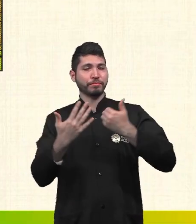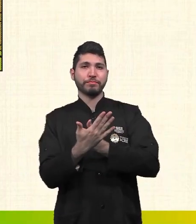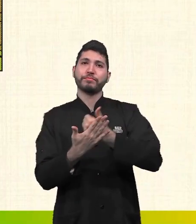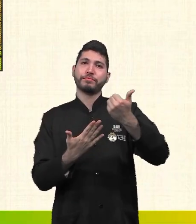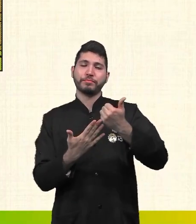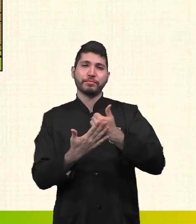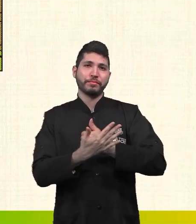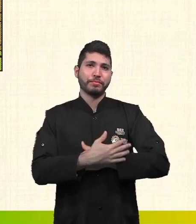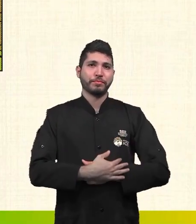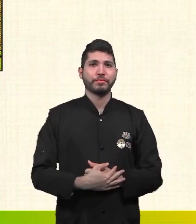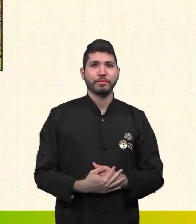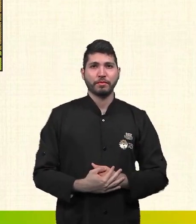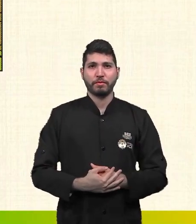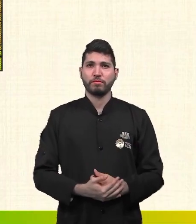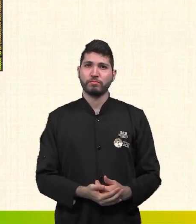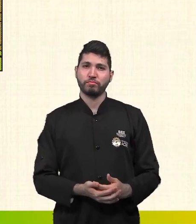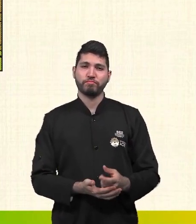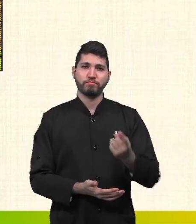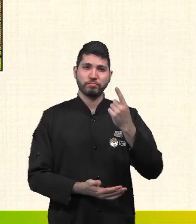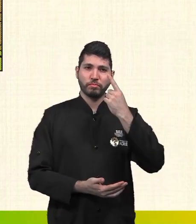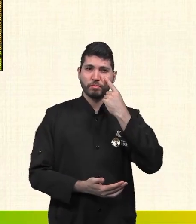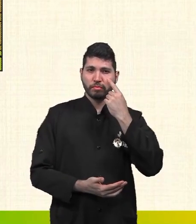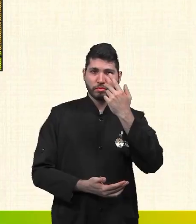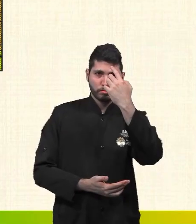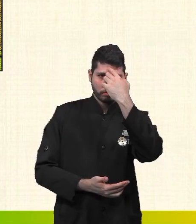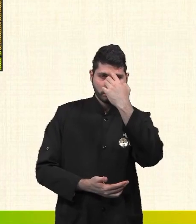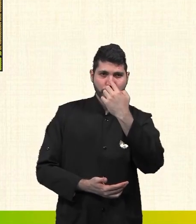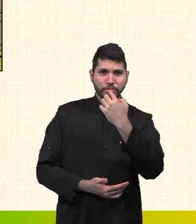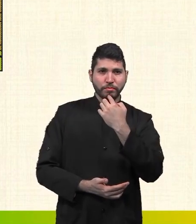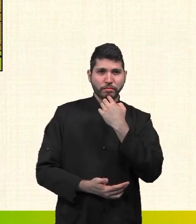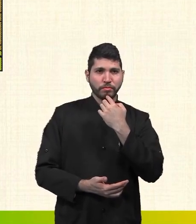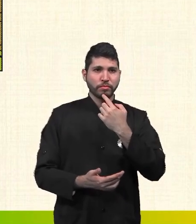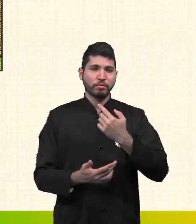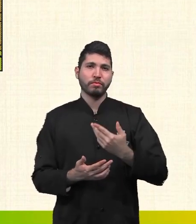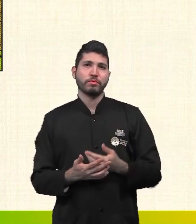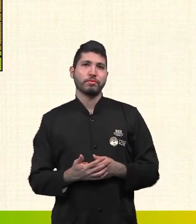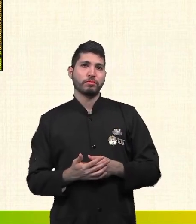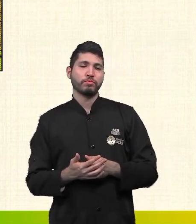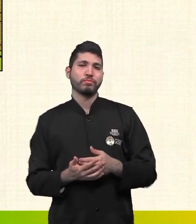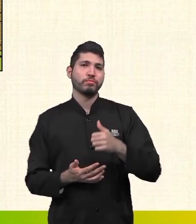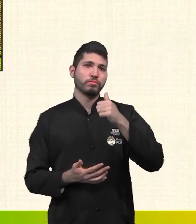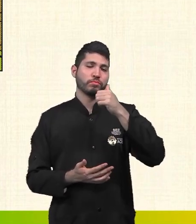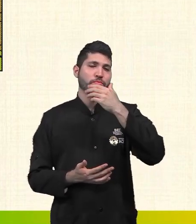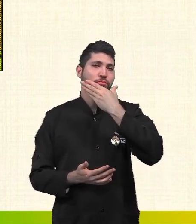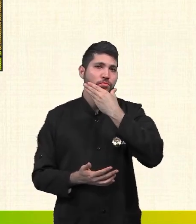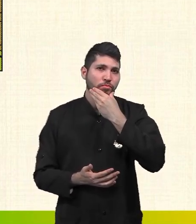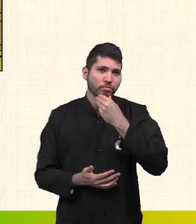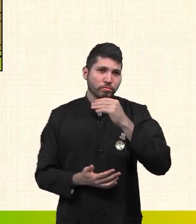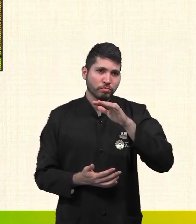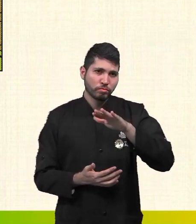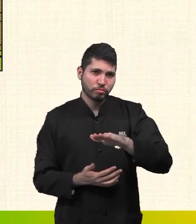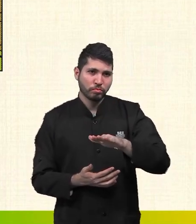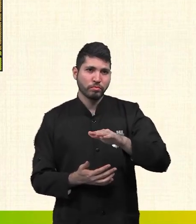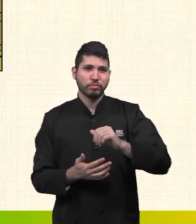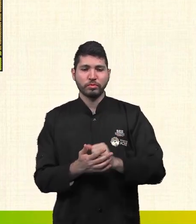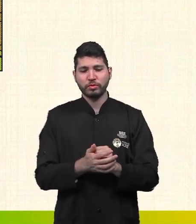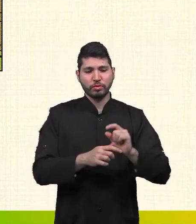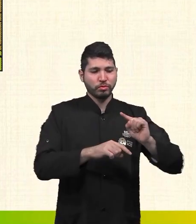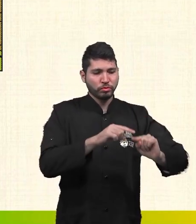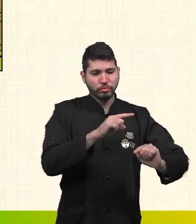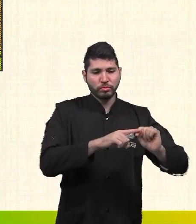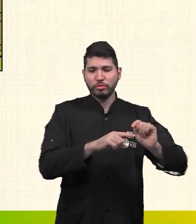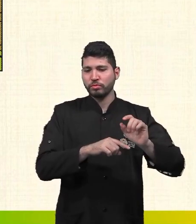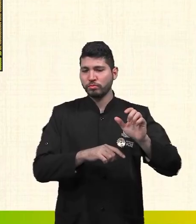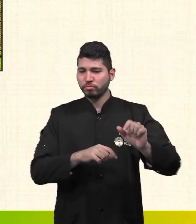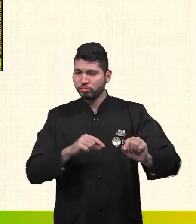Então, observando aqui a imagem, o modo como o garoto está aqui no meio desses objetos,